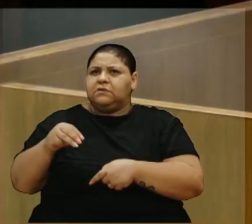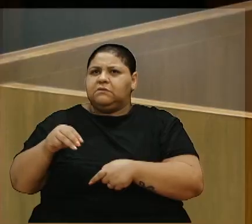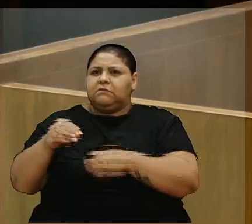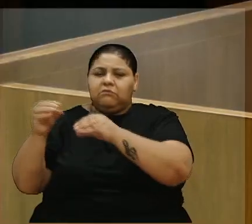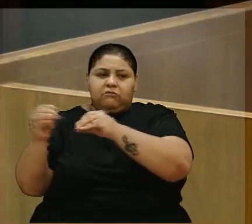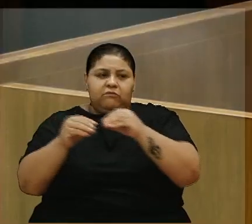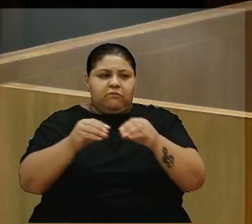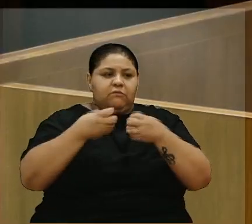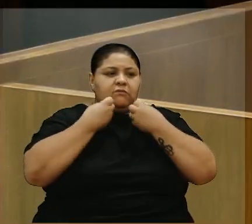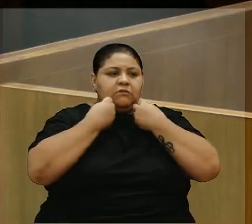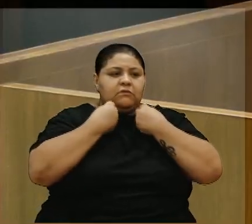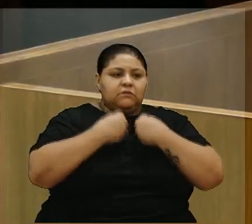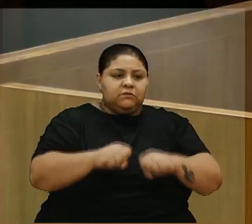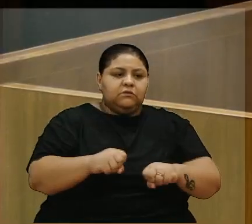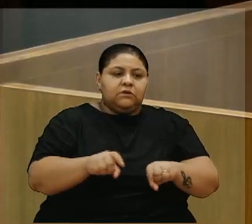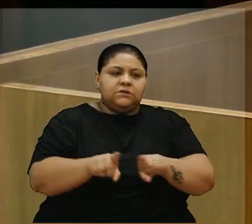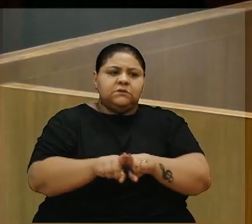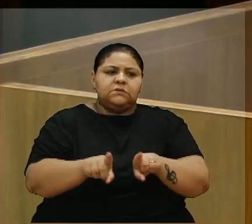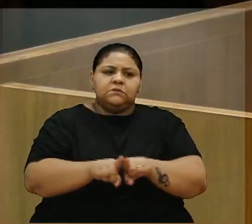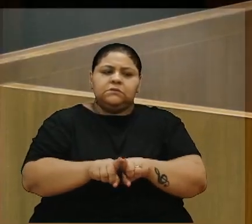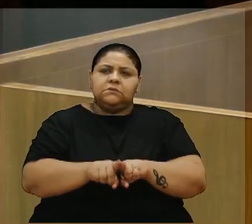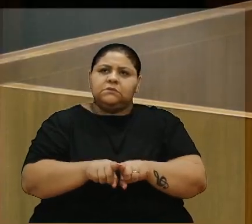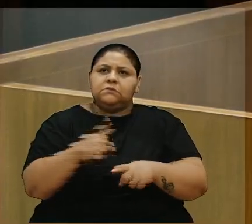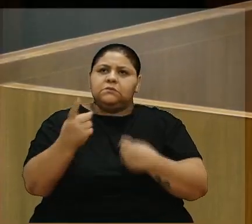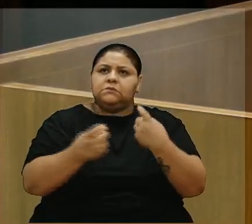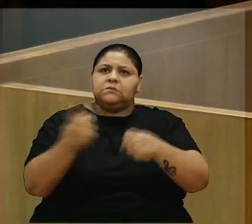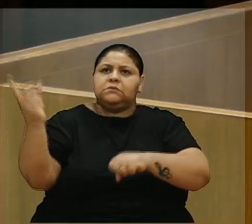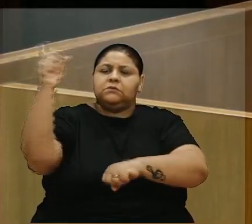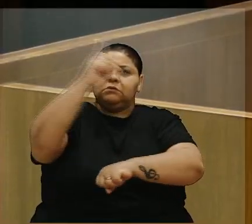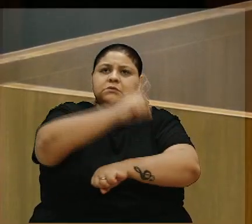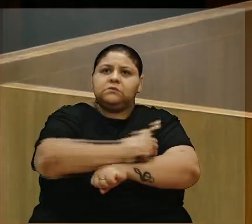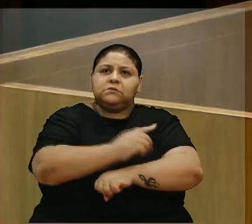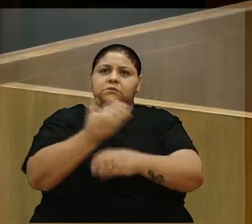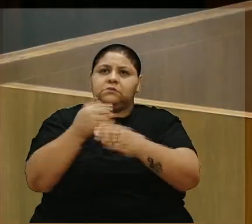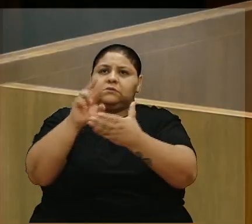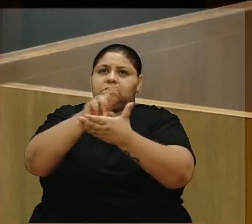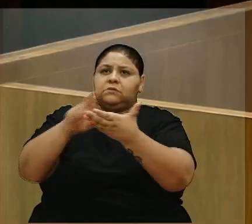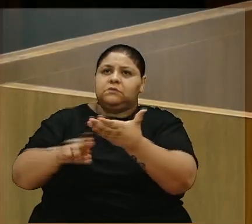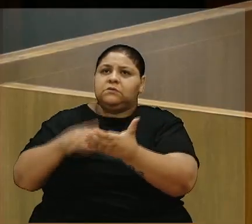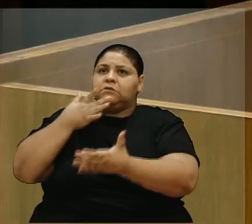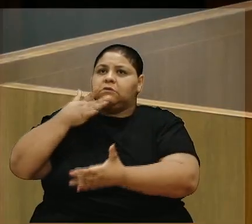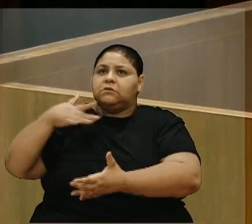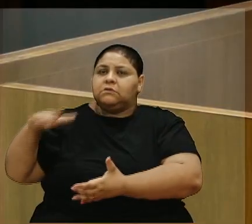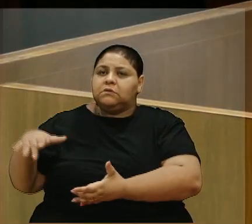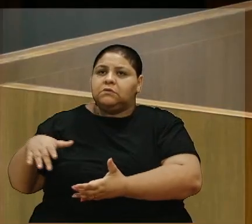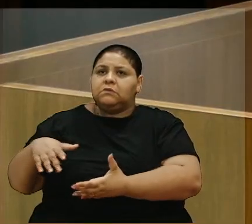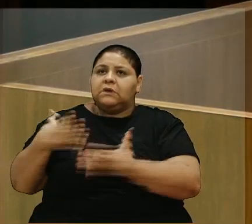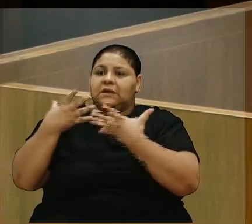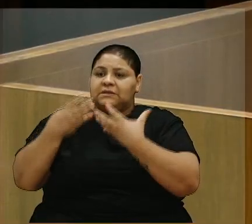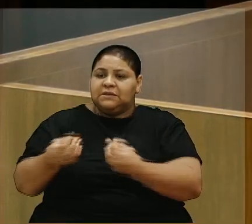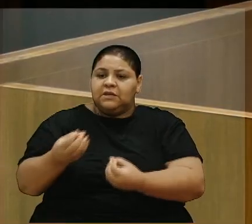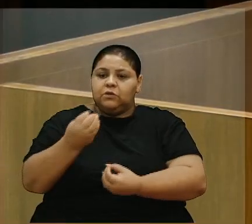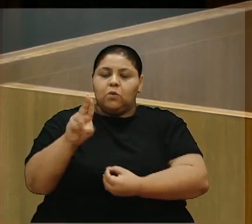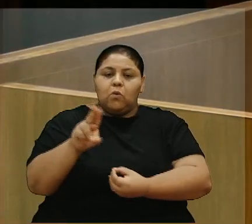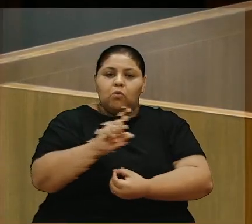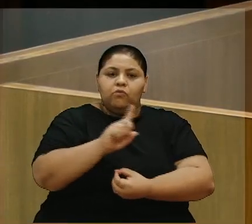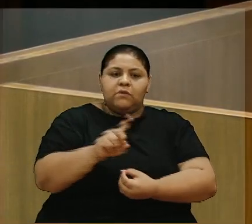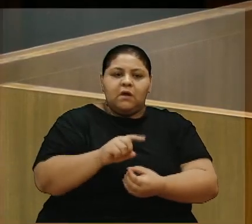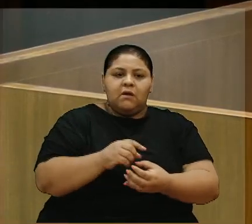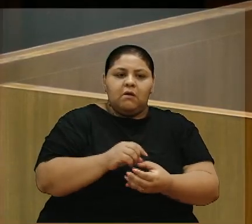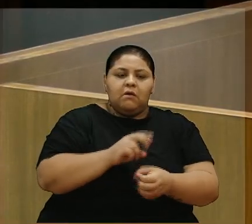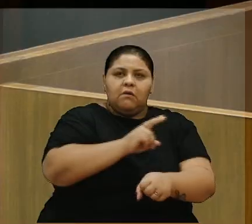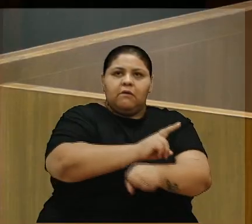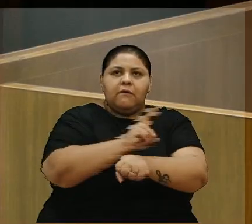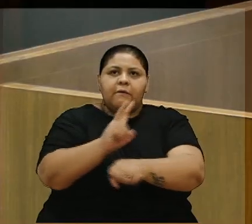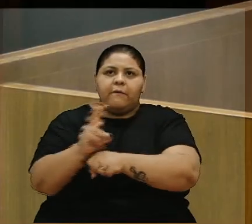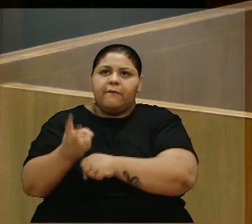secretaria, daqui alguns dias eu dou o relatório se essa criança vai ser deferida ou indeferida à cuidadoria. Eles pegam